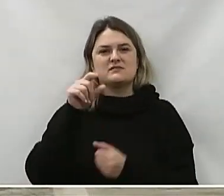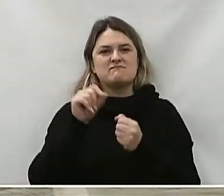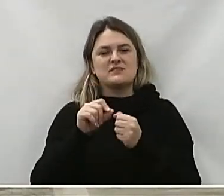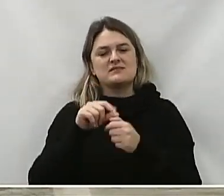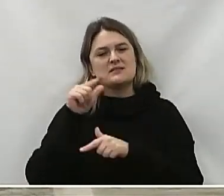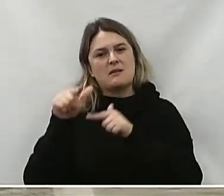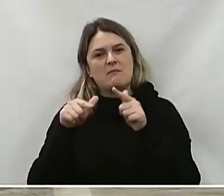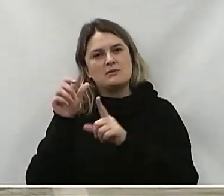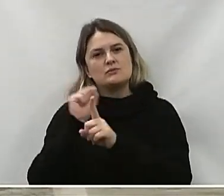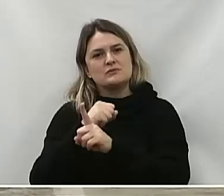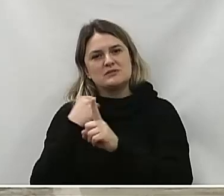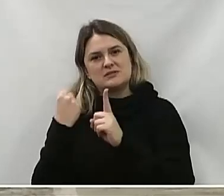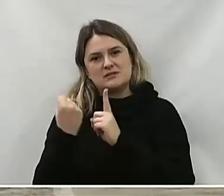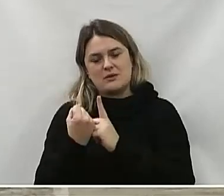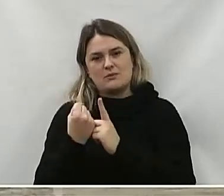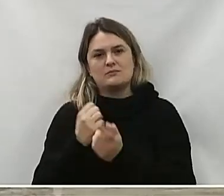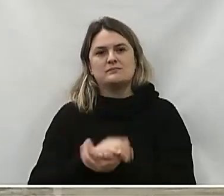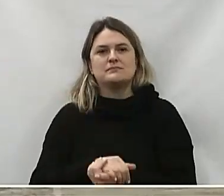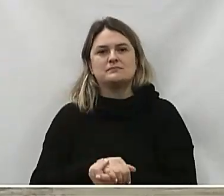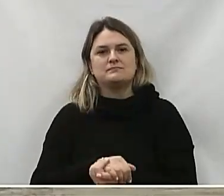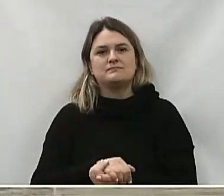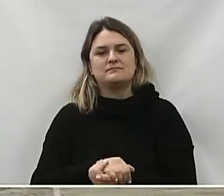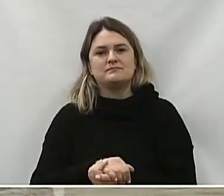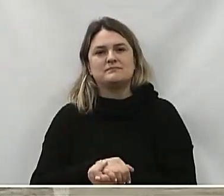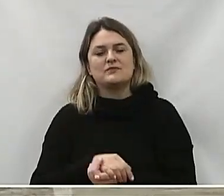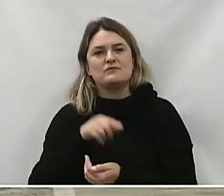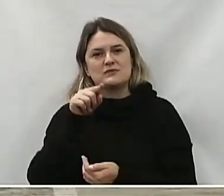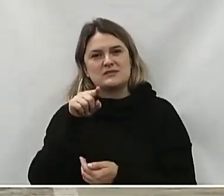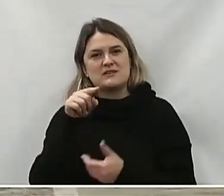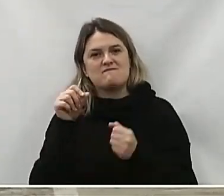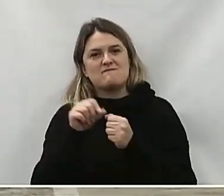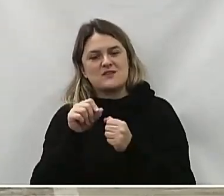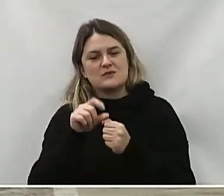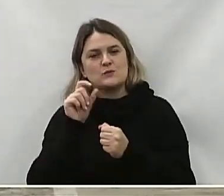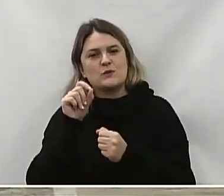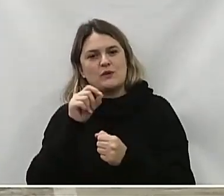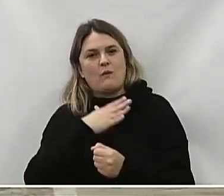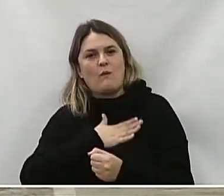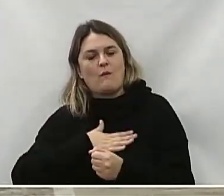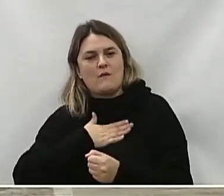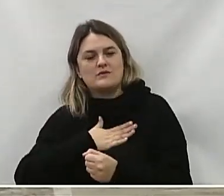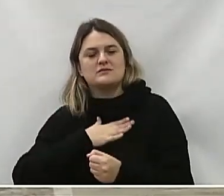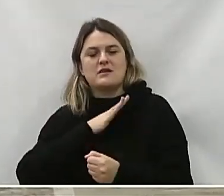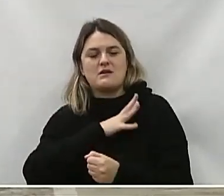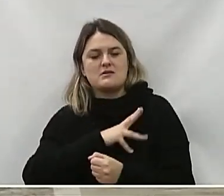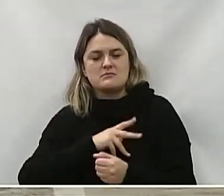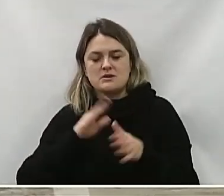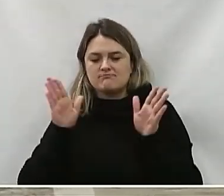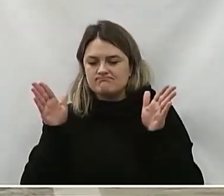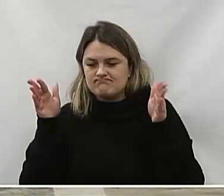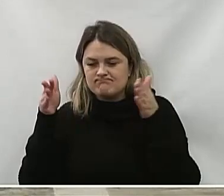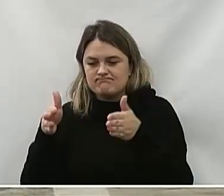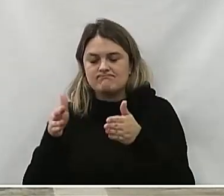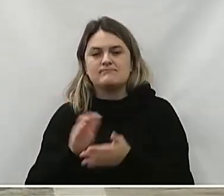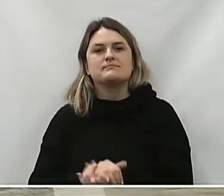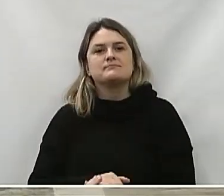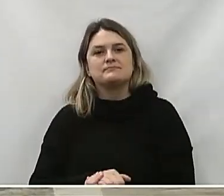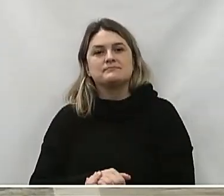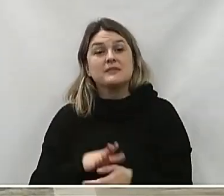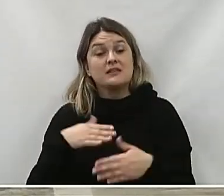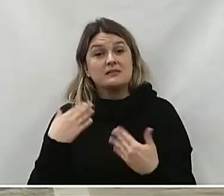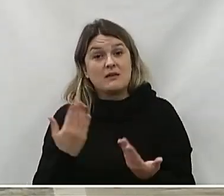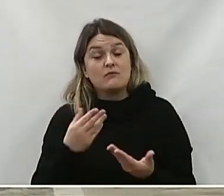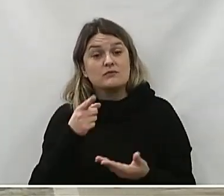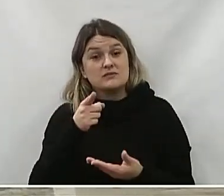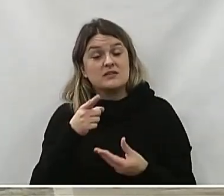esse trabalho social que não é para qualquer um e ainda quando você faz aquilo que você gosta e ama e se dedica então além dela